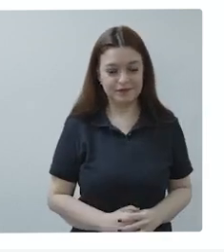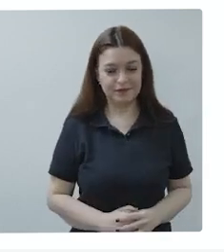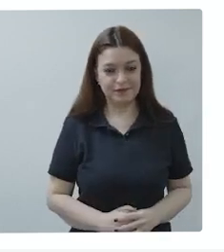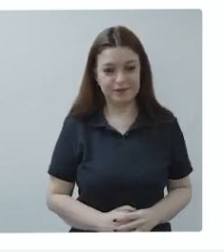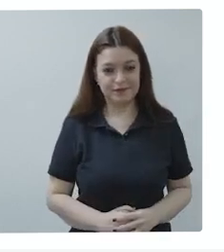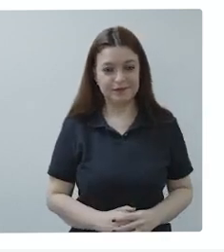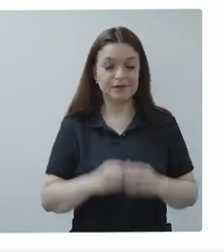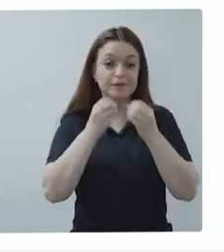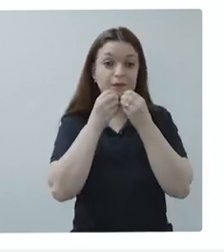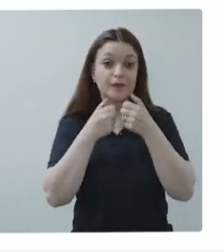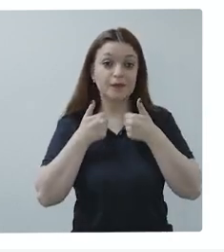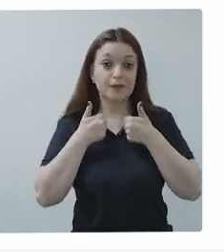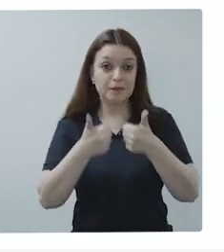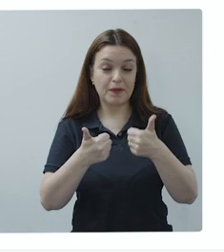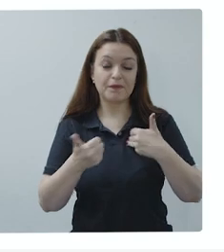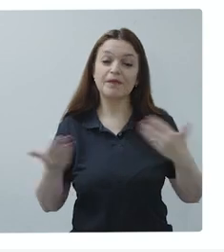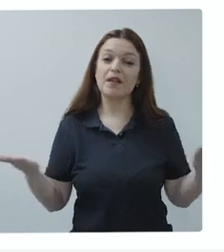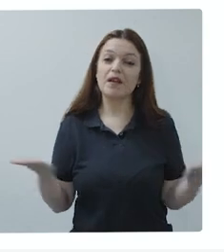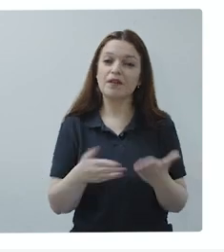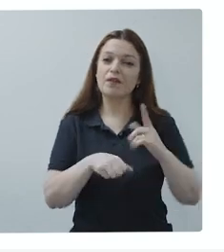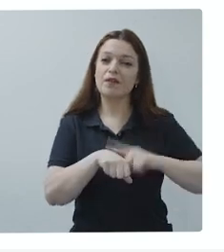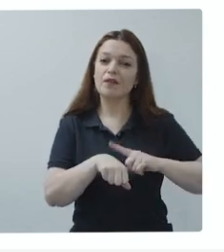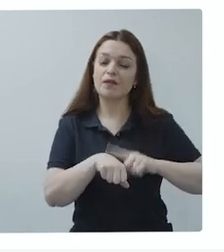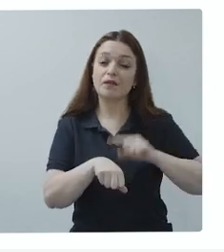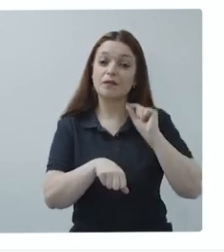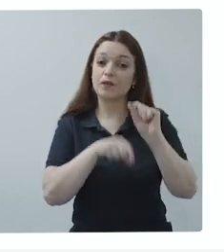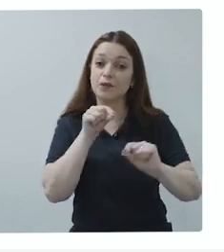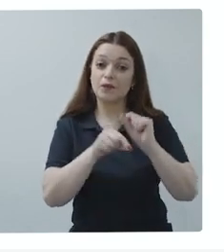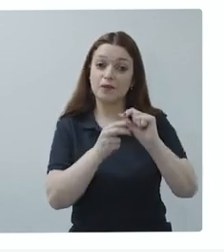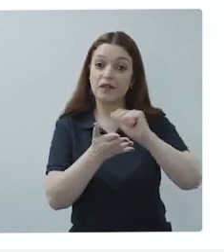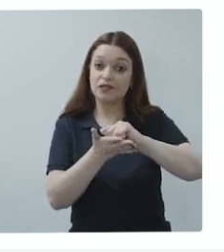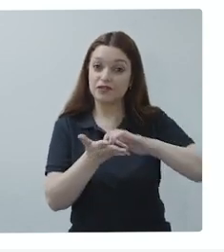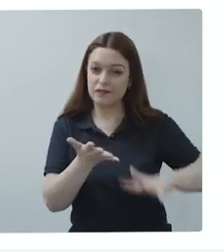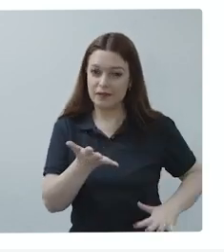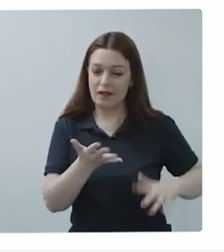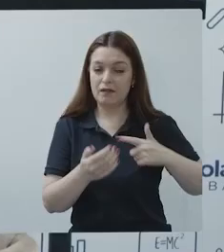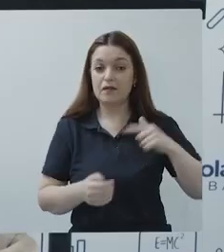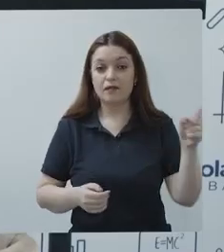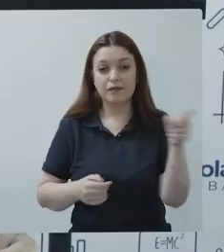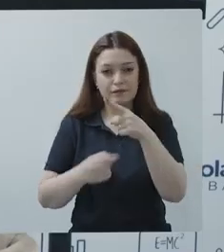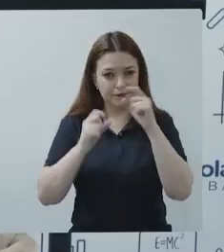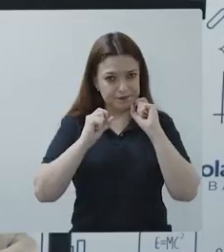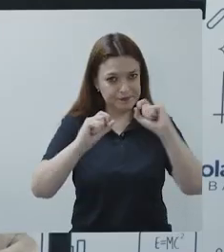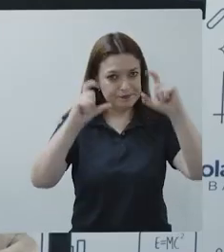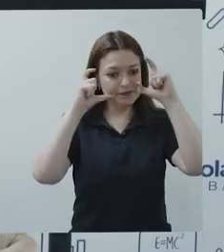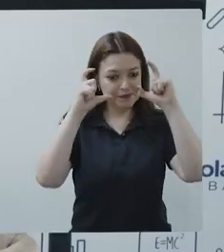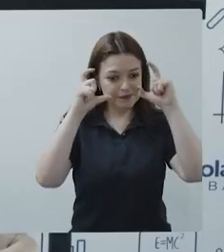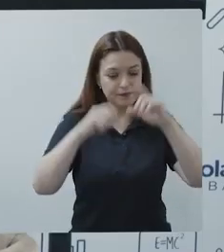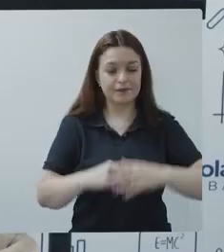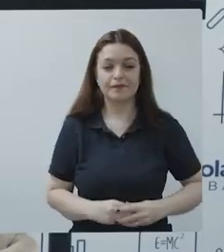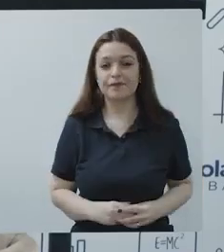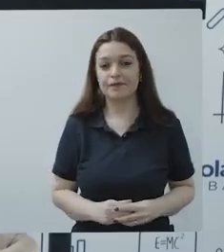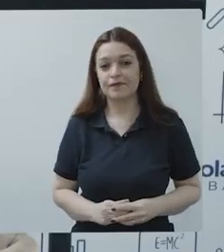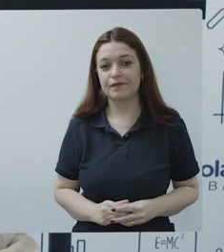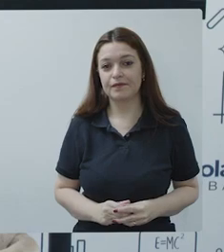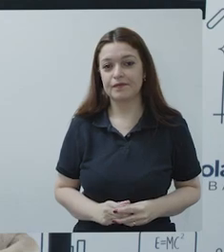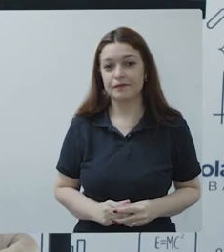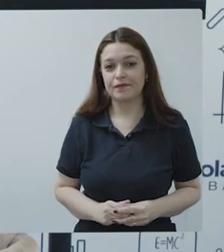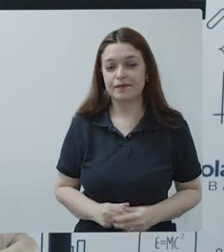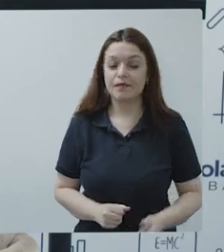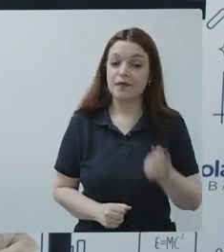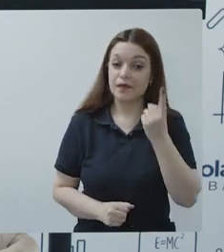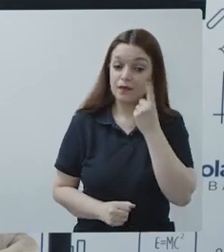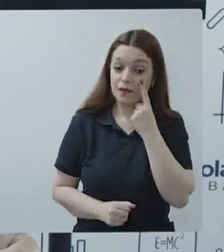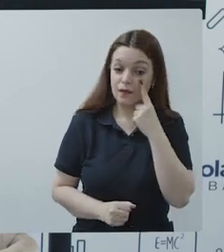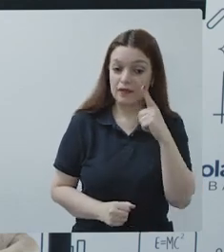Muito bem. Chegou agora a hora das nossas atividades. Prestem bastante atenção. Olhem lá. Nós temos a